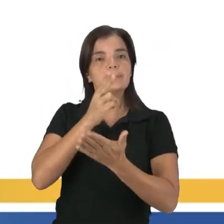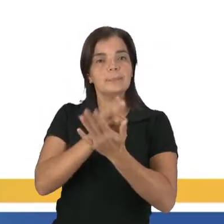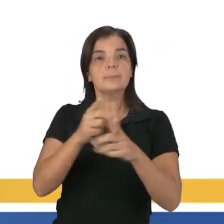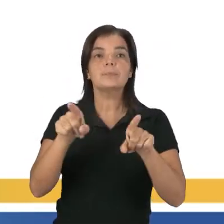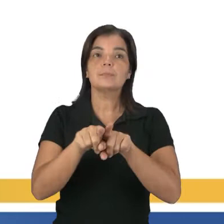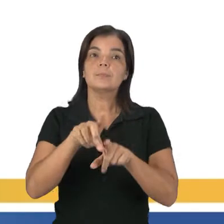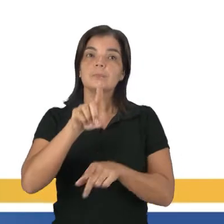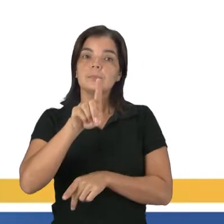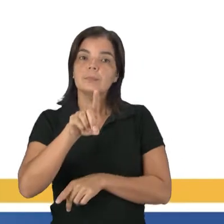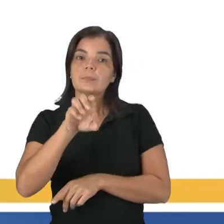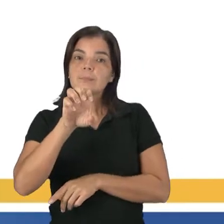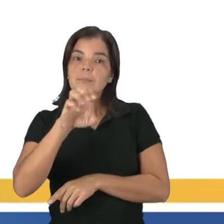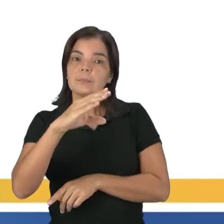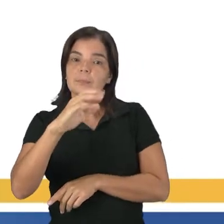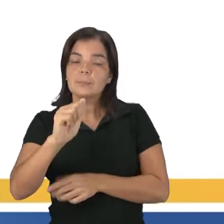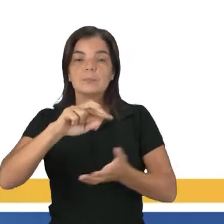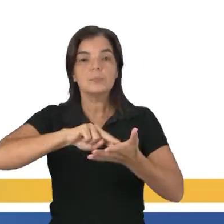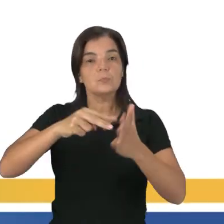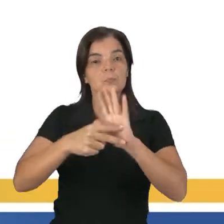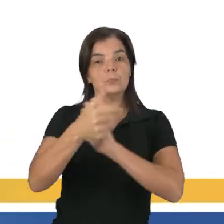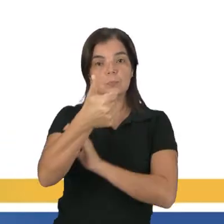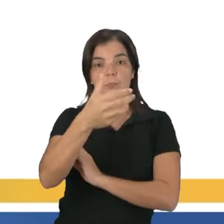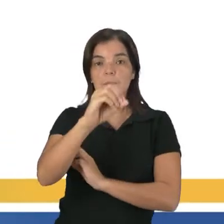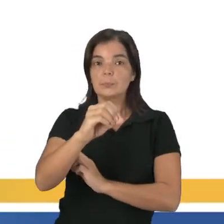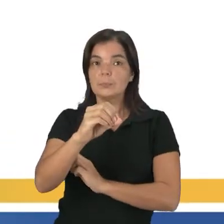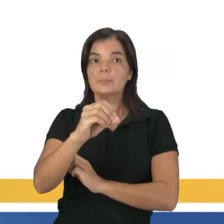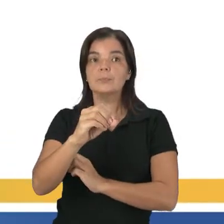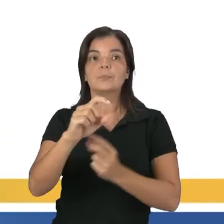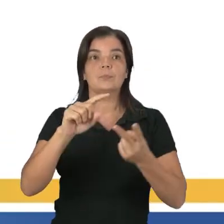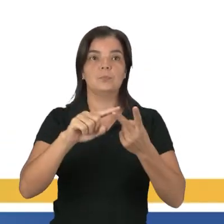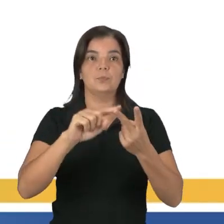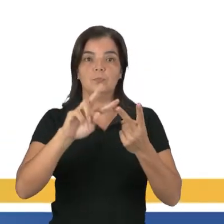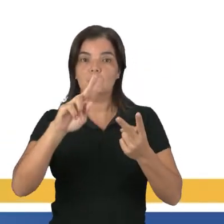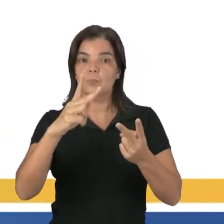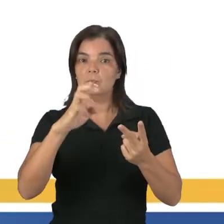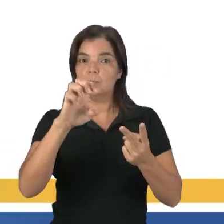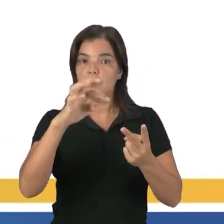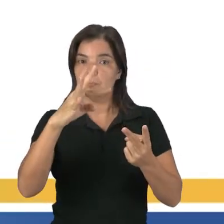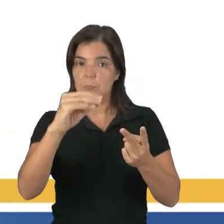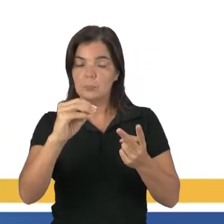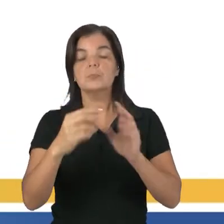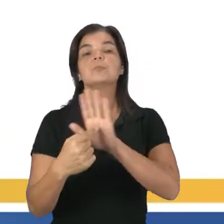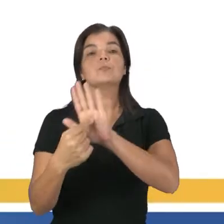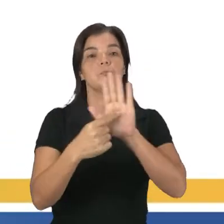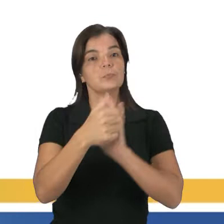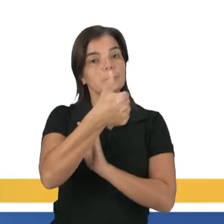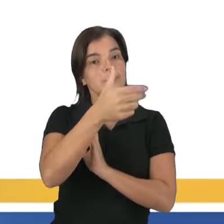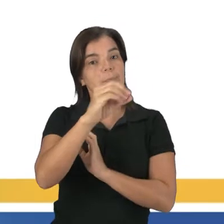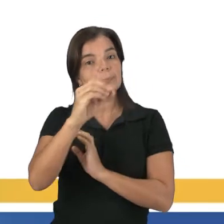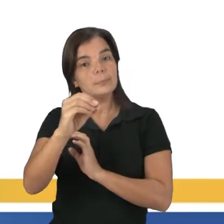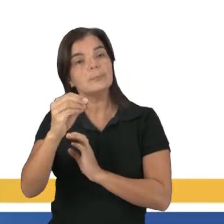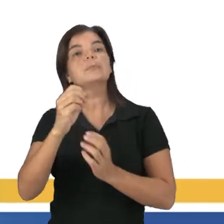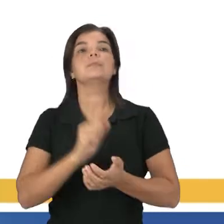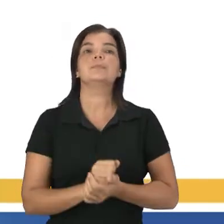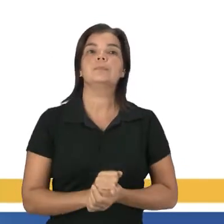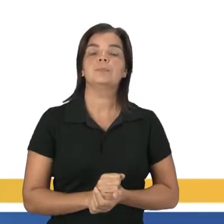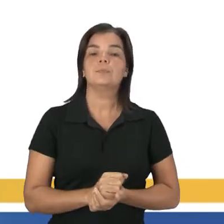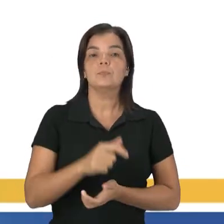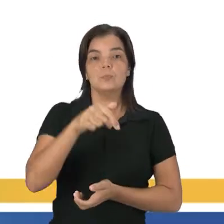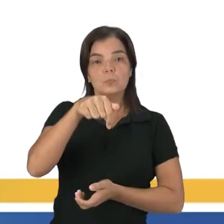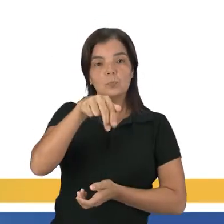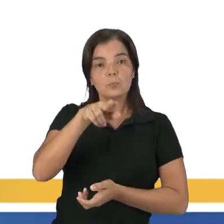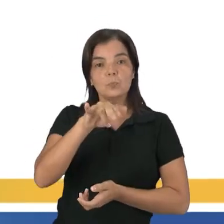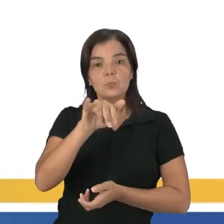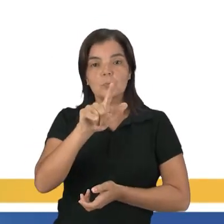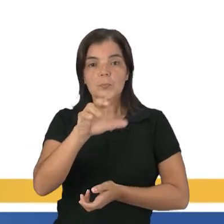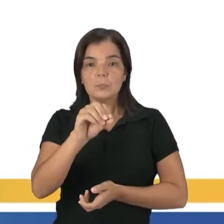palavra deca, quer dizer 10, 10 vezes, né? Quando falar hecto, quer representar 100 vezes, né? E no